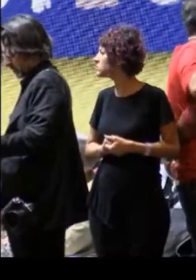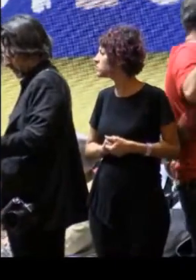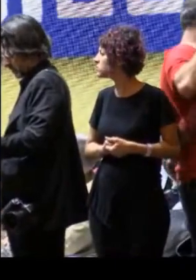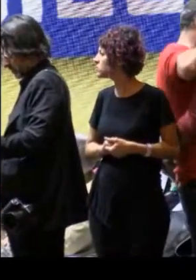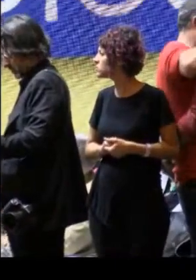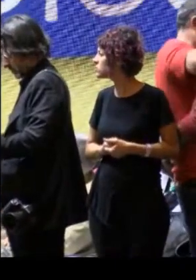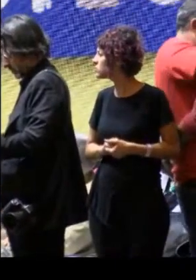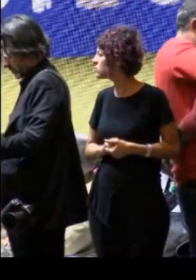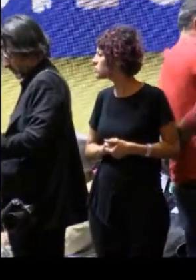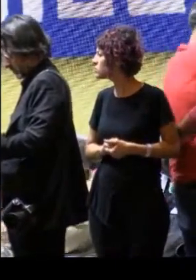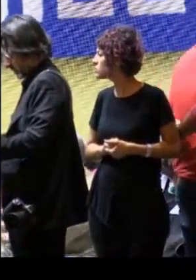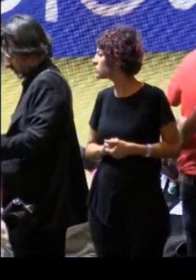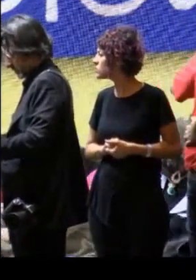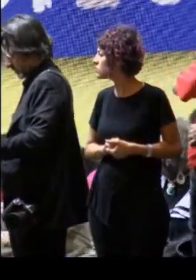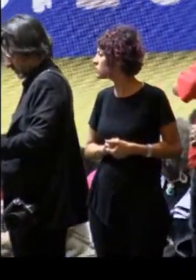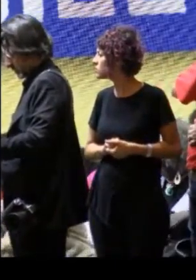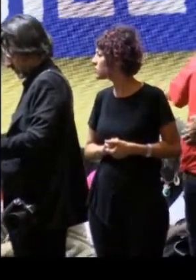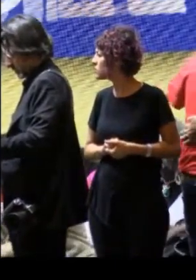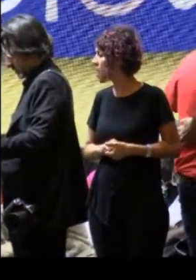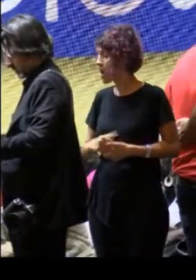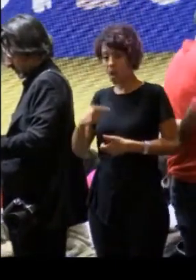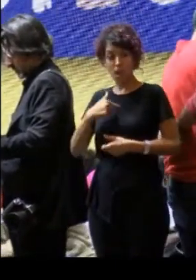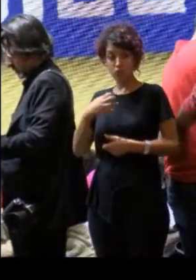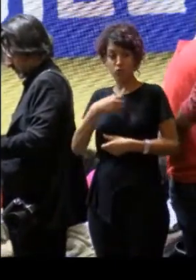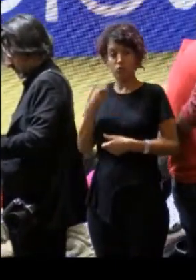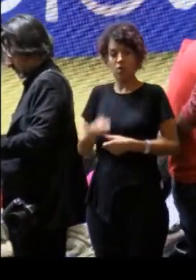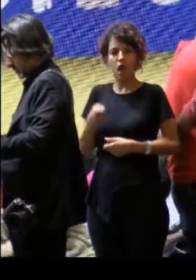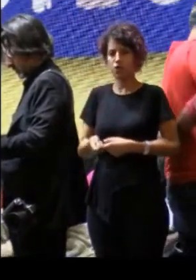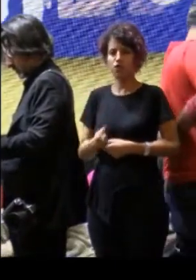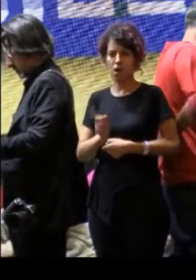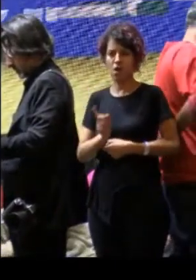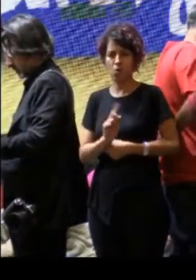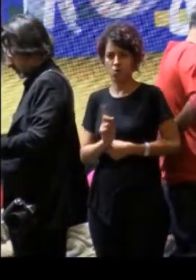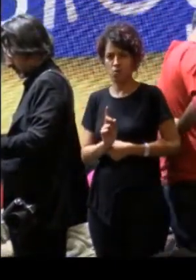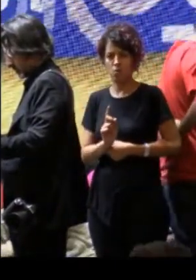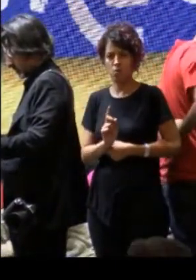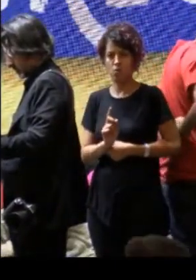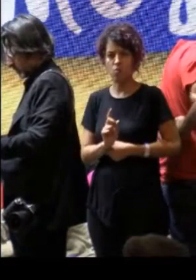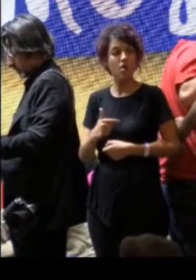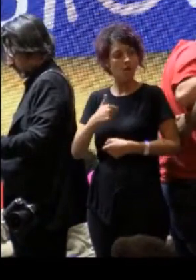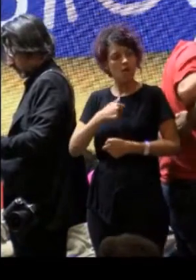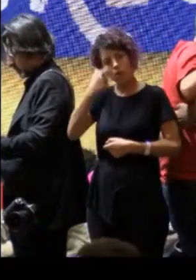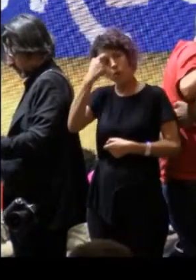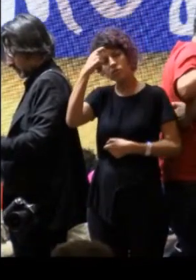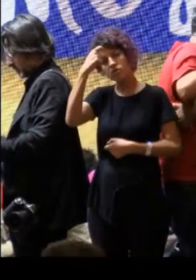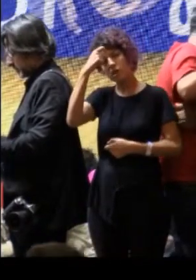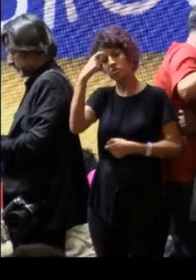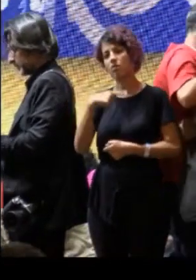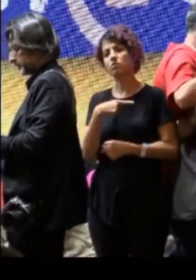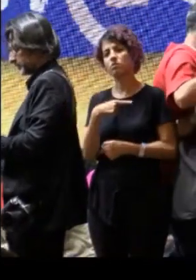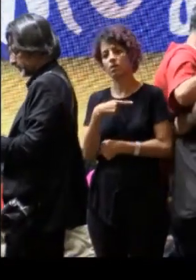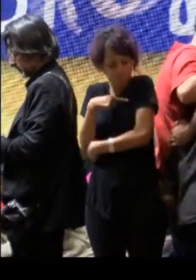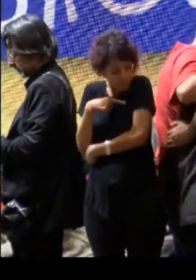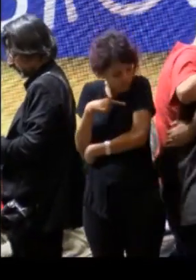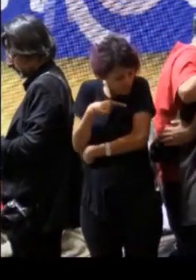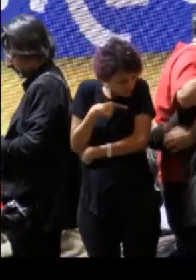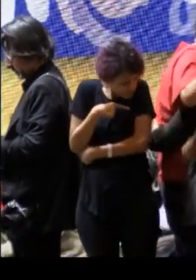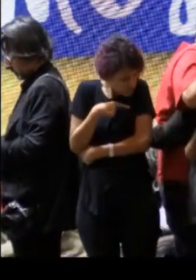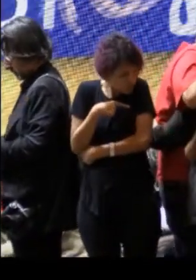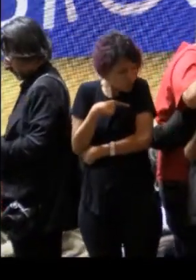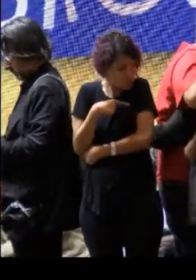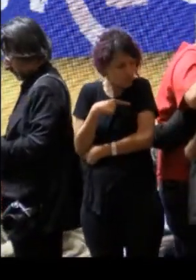Eu não estou mais radical. Pode criar dado, eu estou mais consciente. Estou